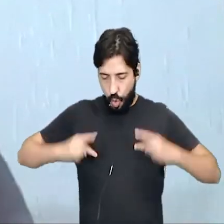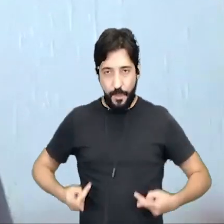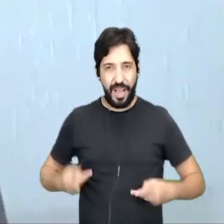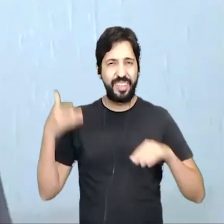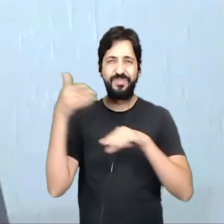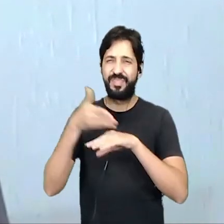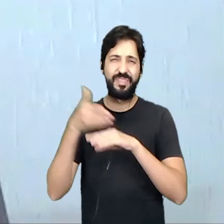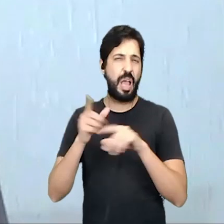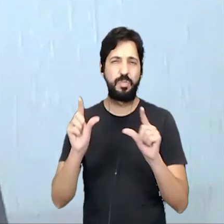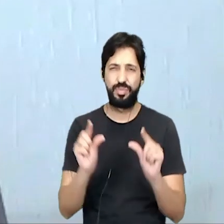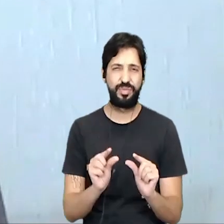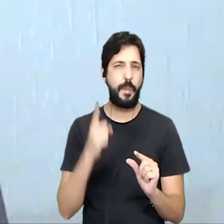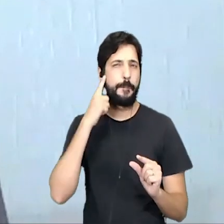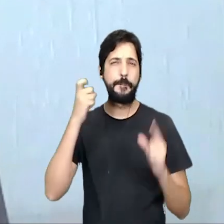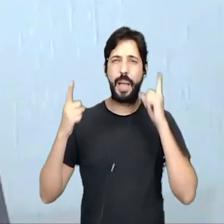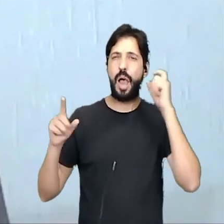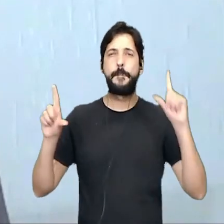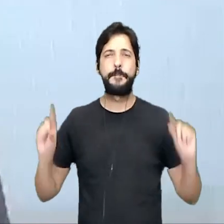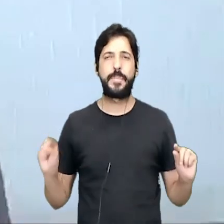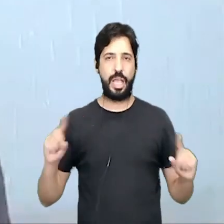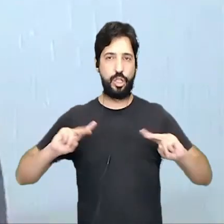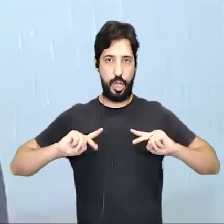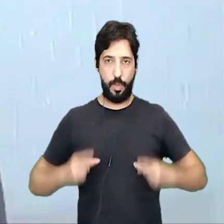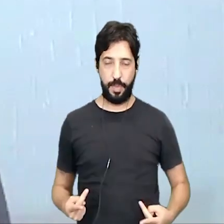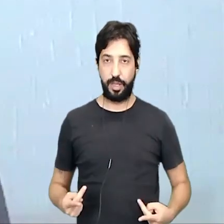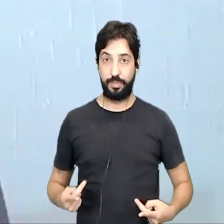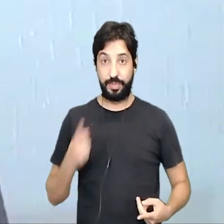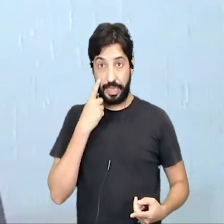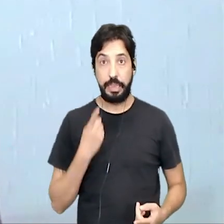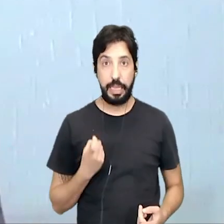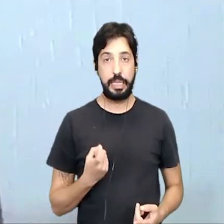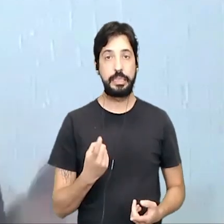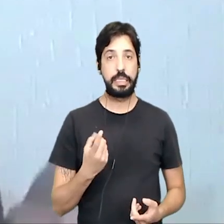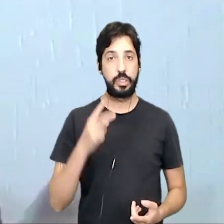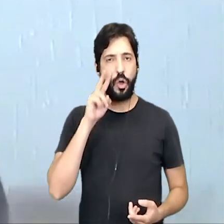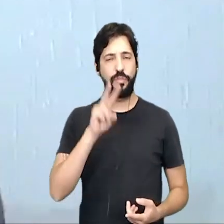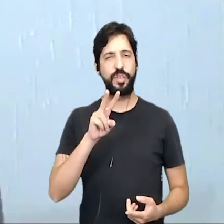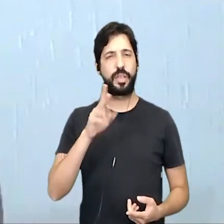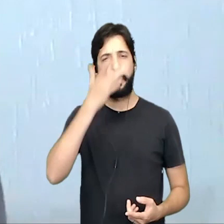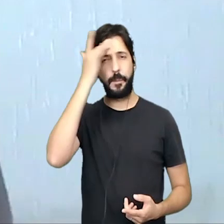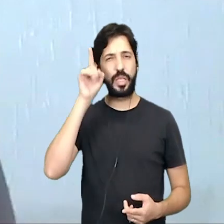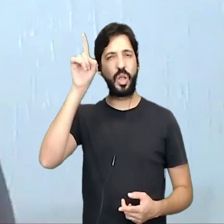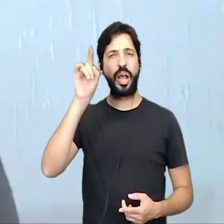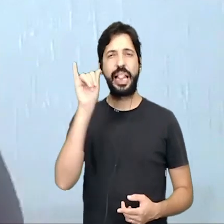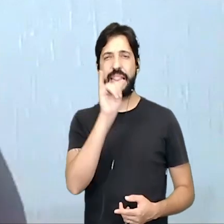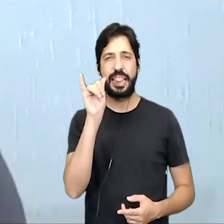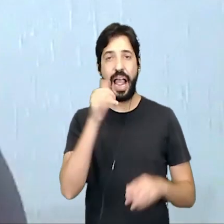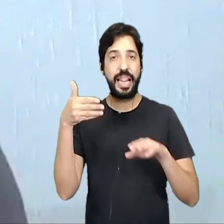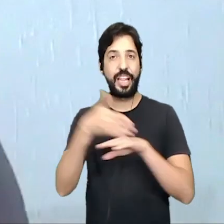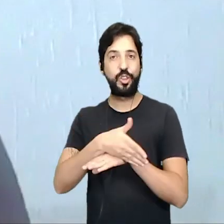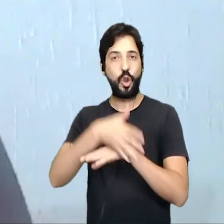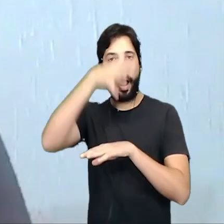os humanos não fazem muito barulho, digamos assim. E interessante porque eu também vi um